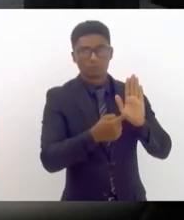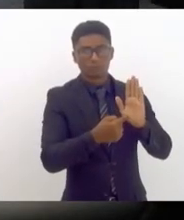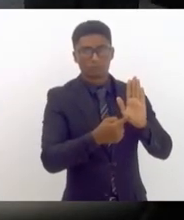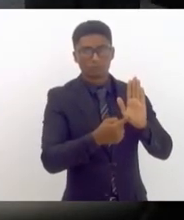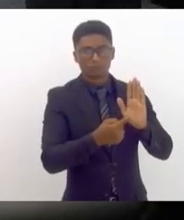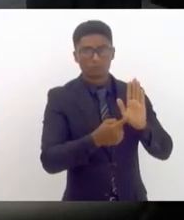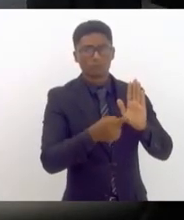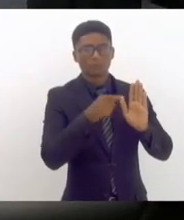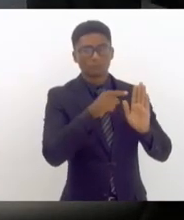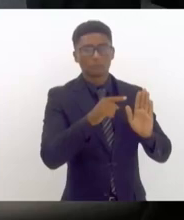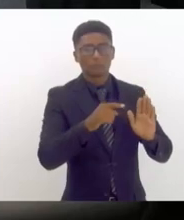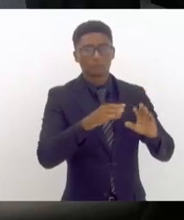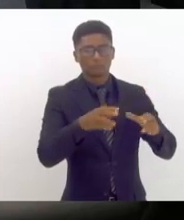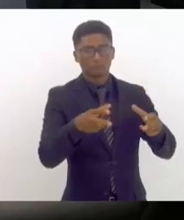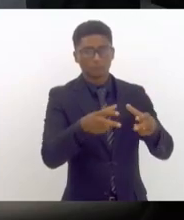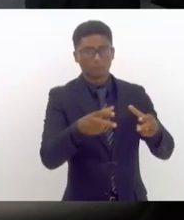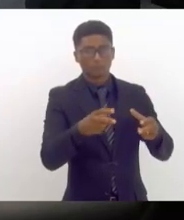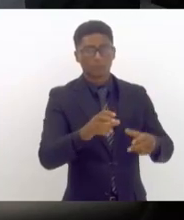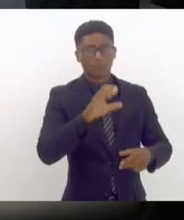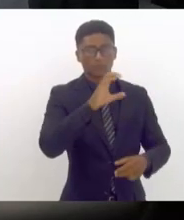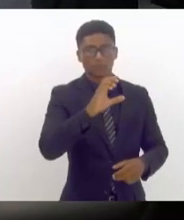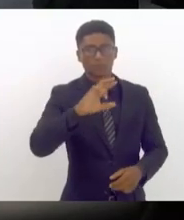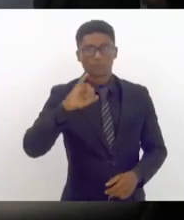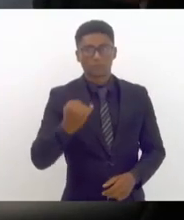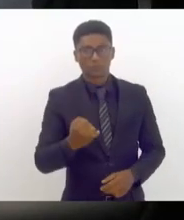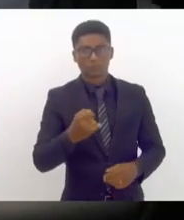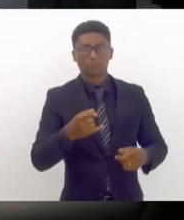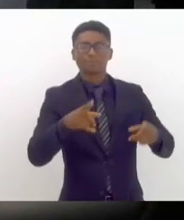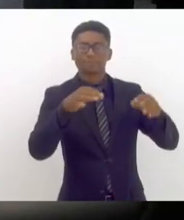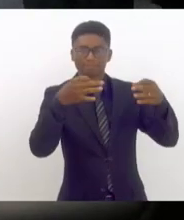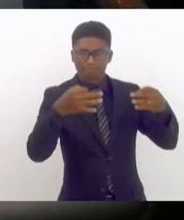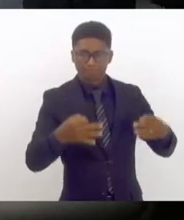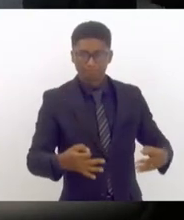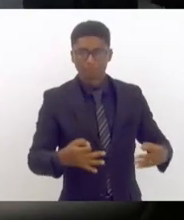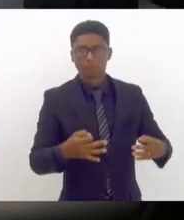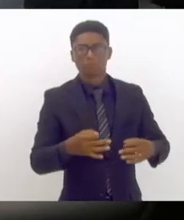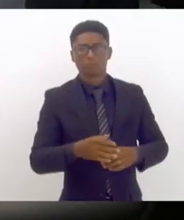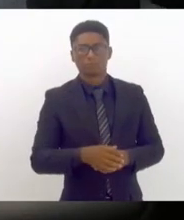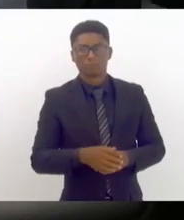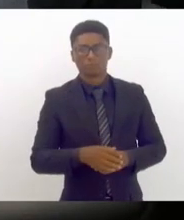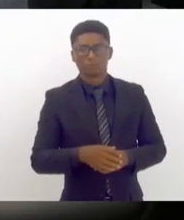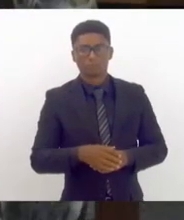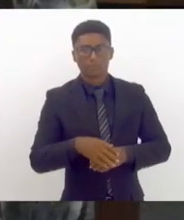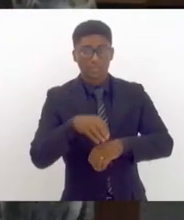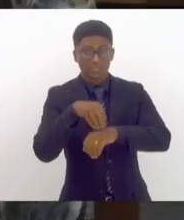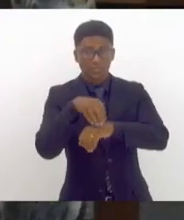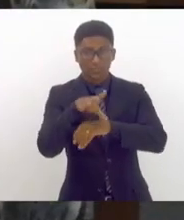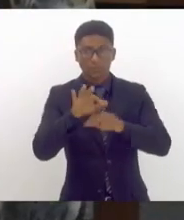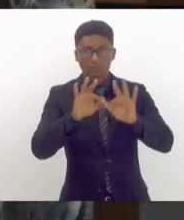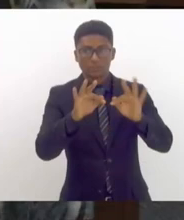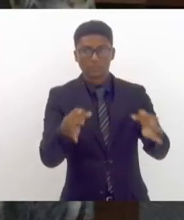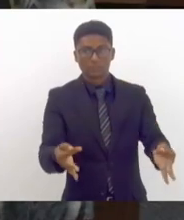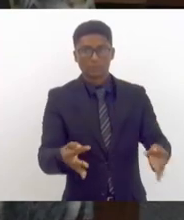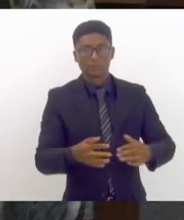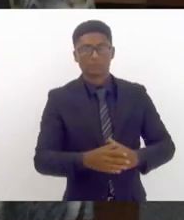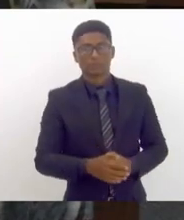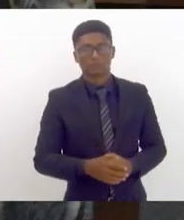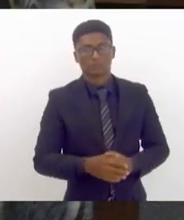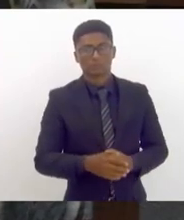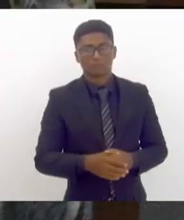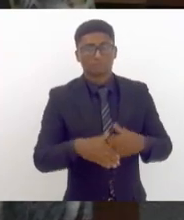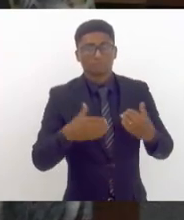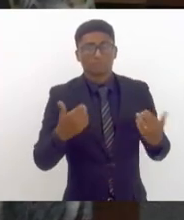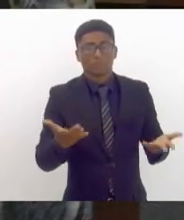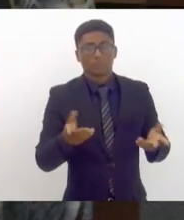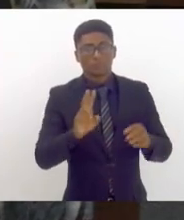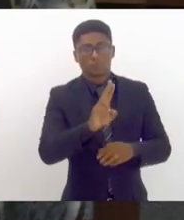na CCJ, corretamente, transformada em indicação simples. Como o nome já